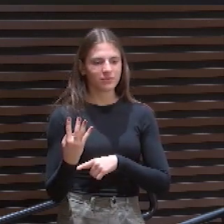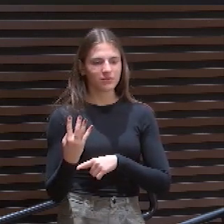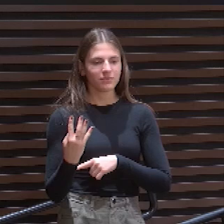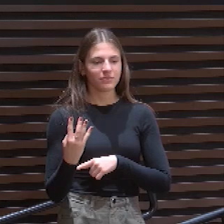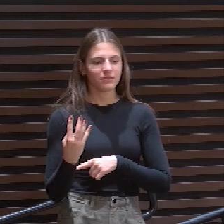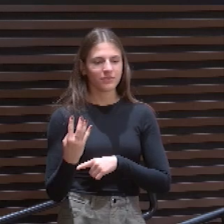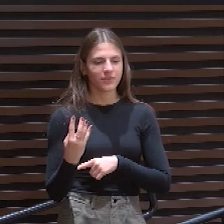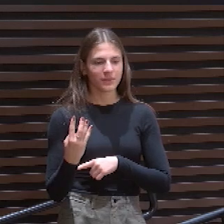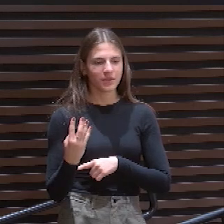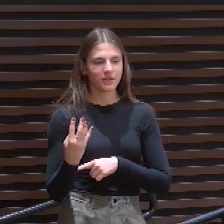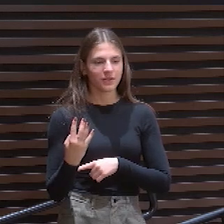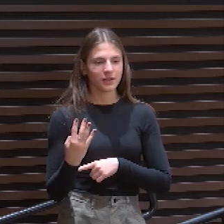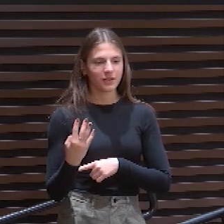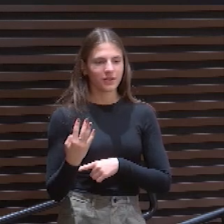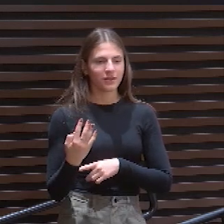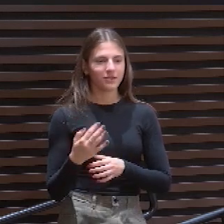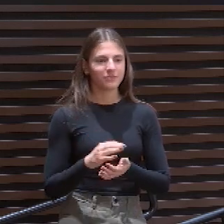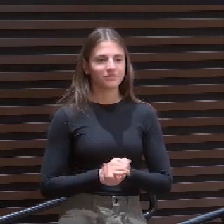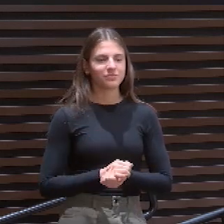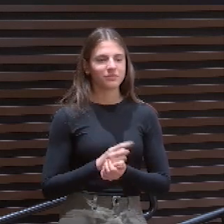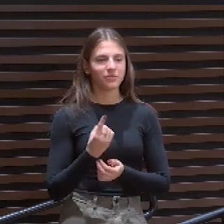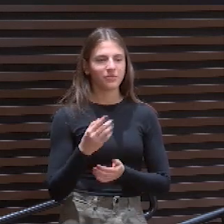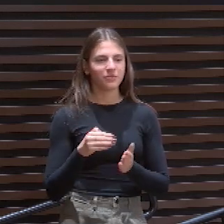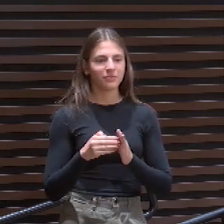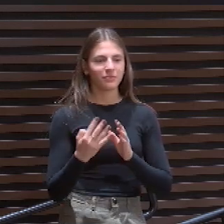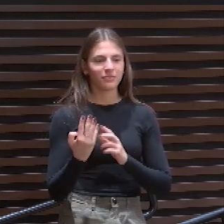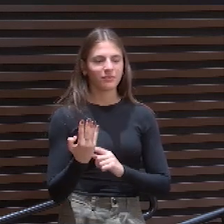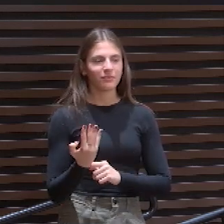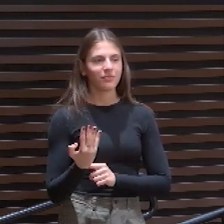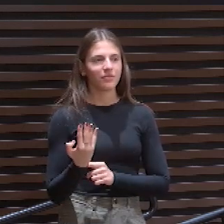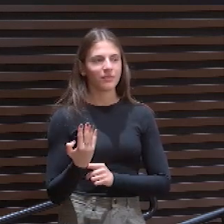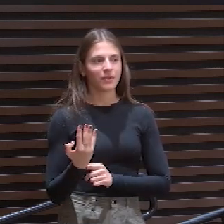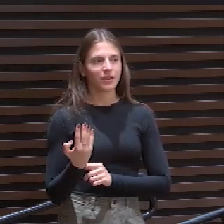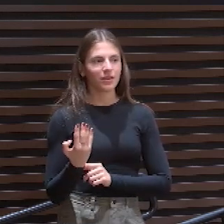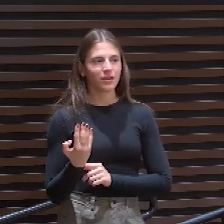Gênesis capítulo 3, 1 a 4.